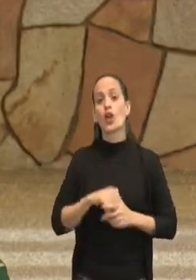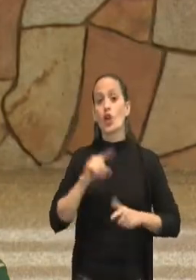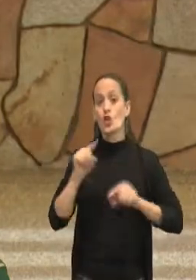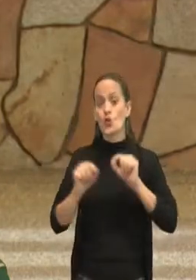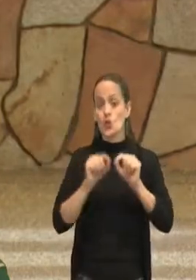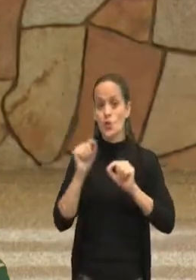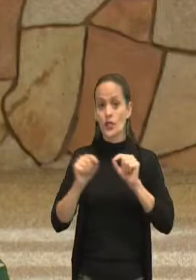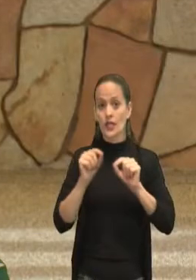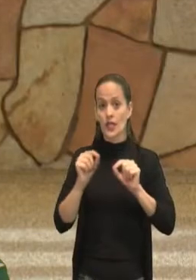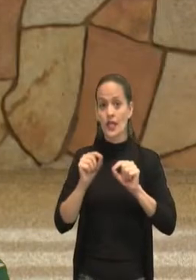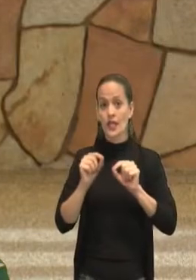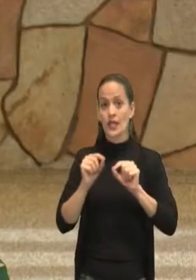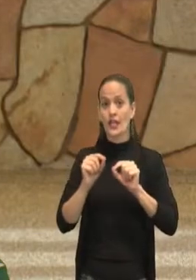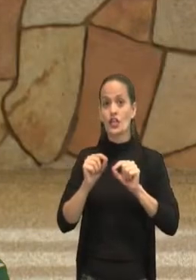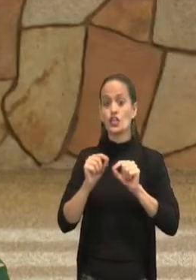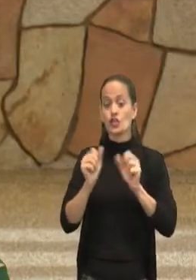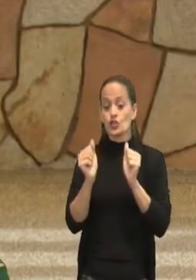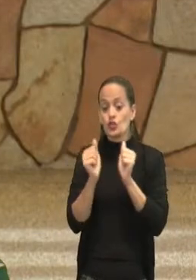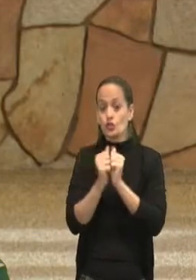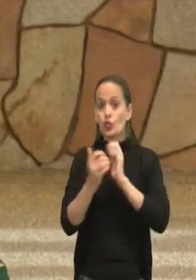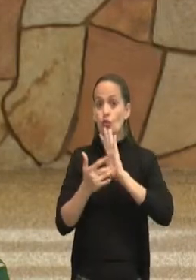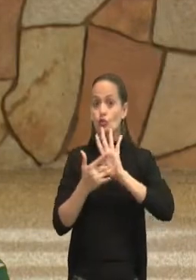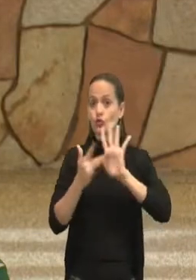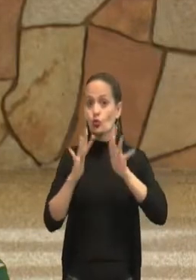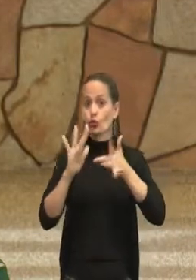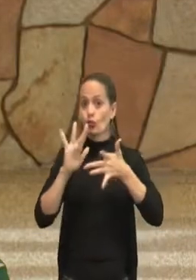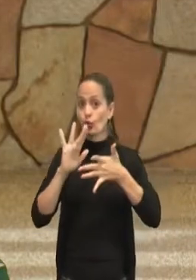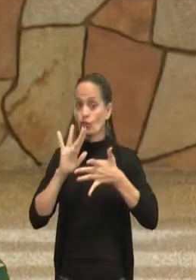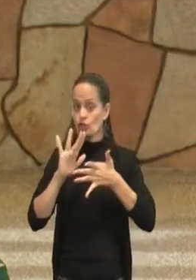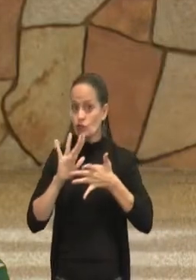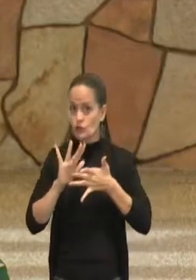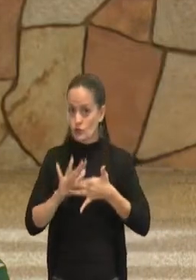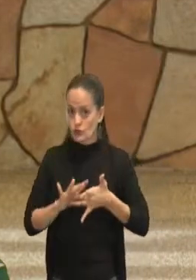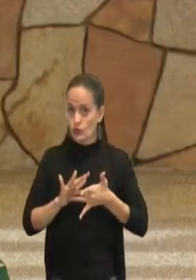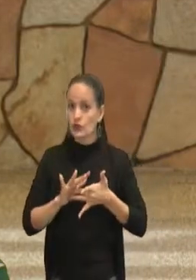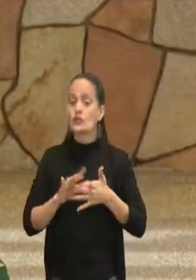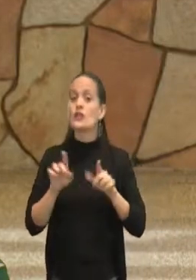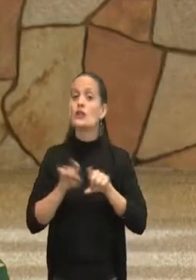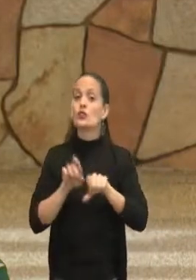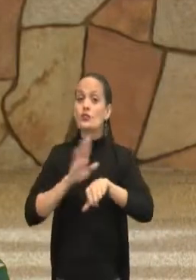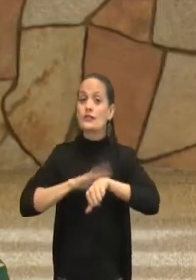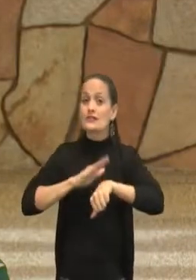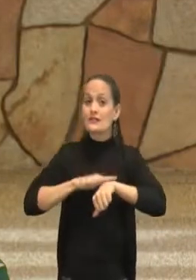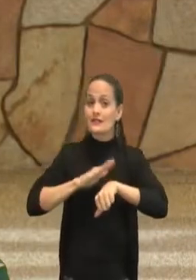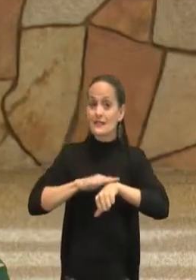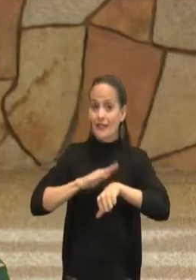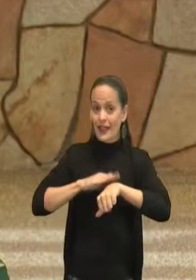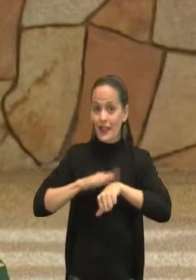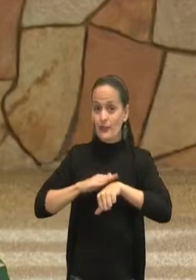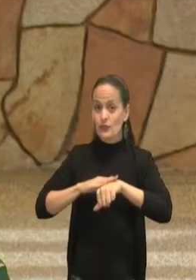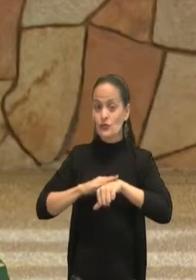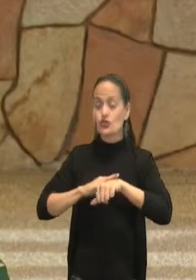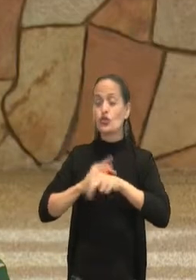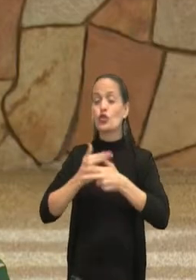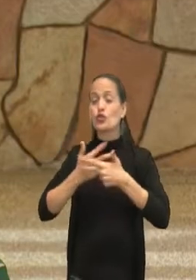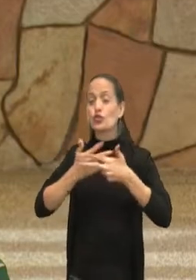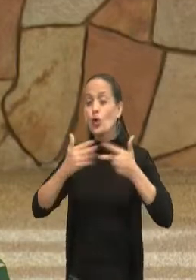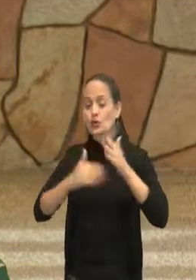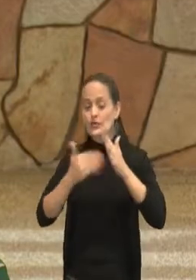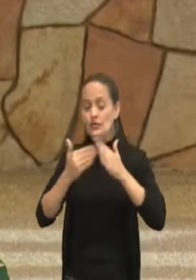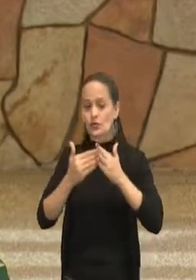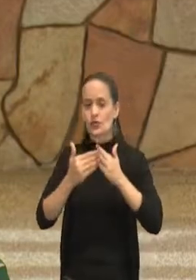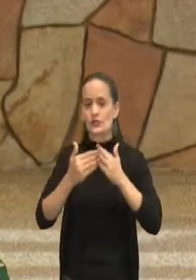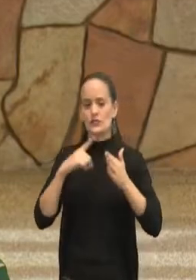de resumir em Cristo, na dispensação da plenitude dos tempos, todas as coisas, tanto as do